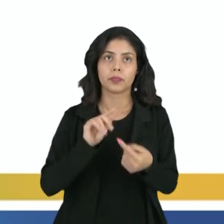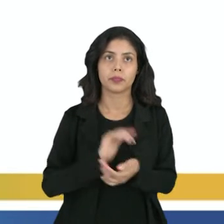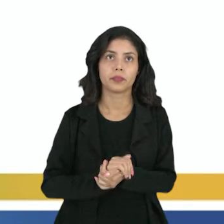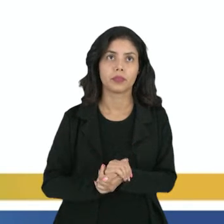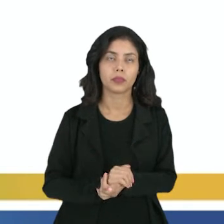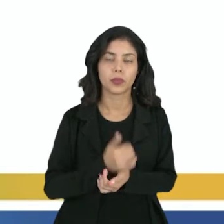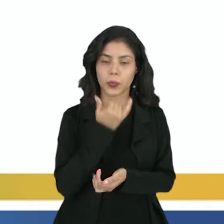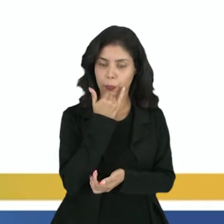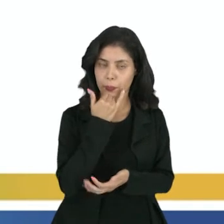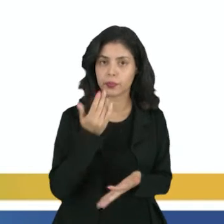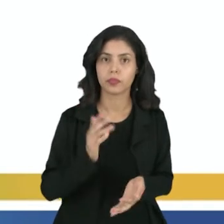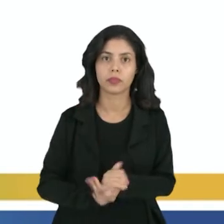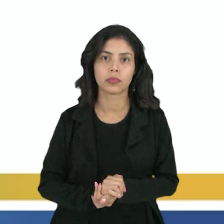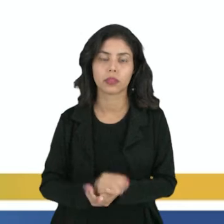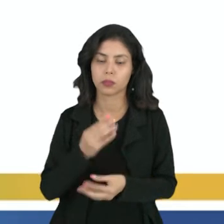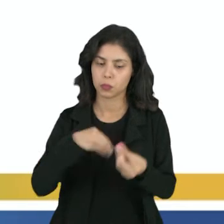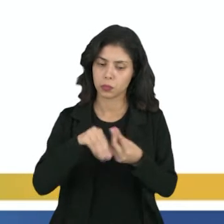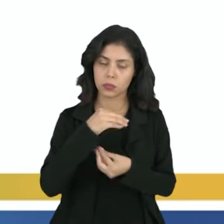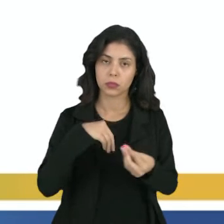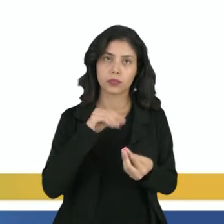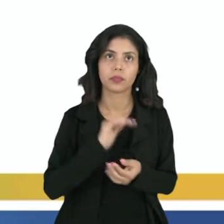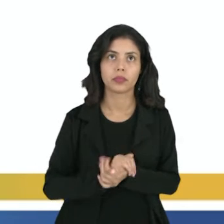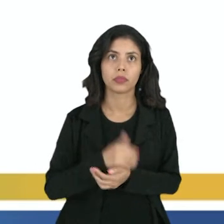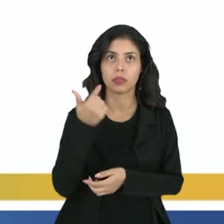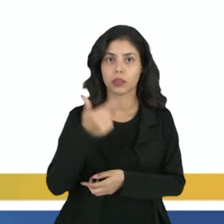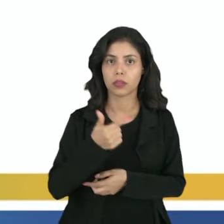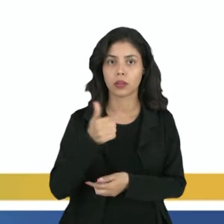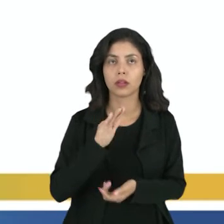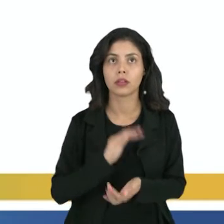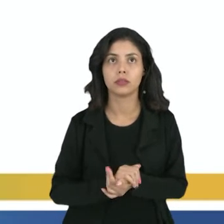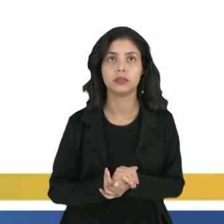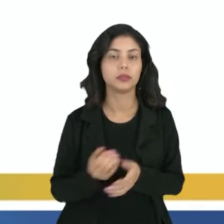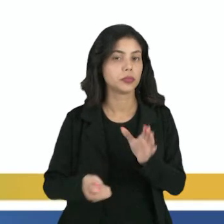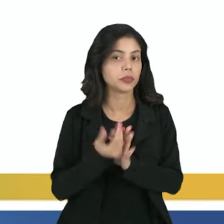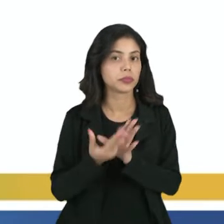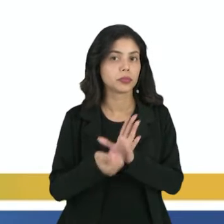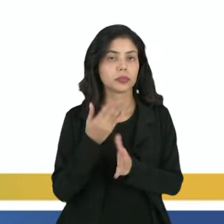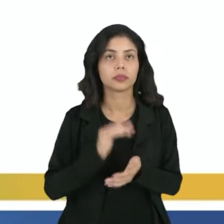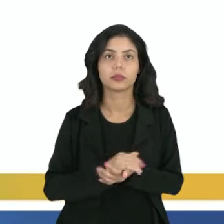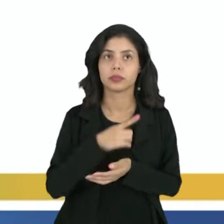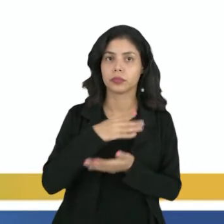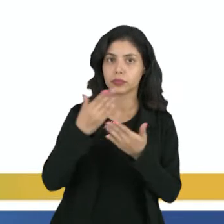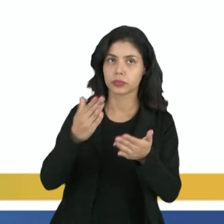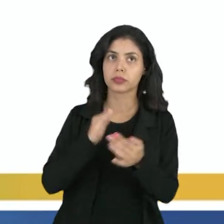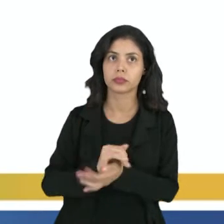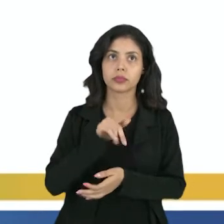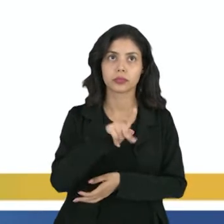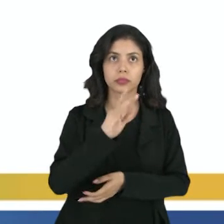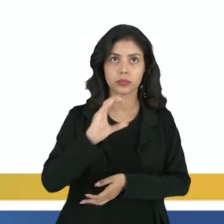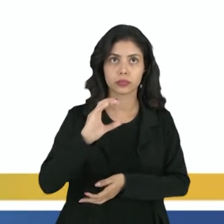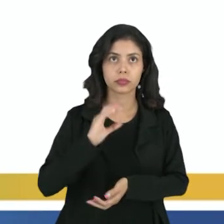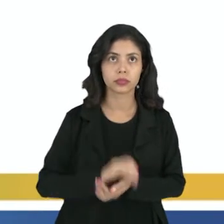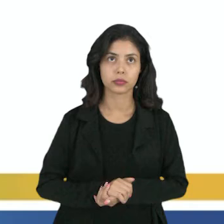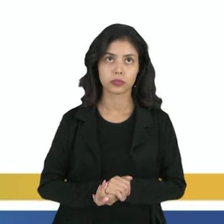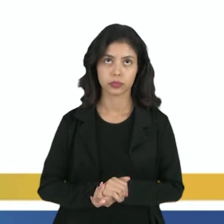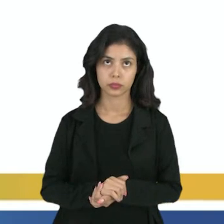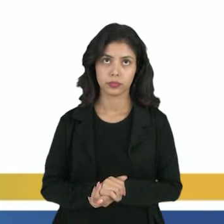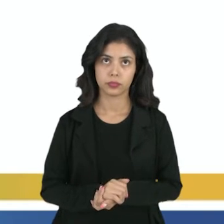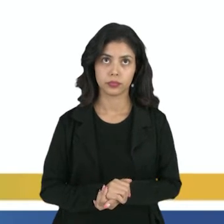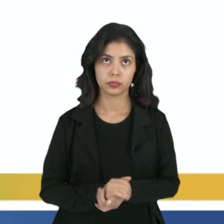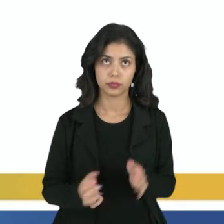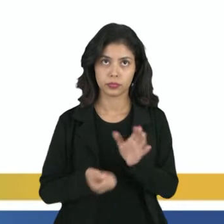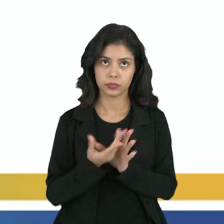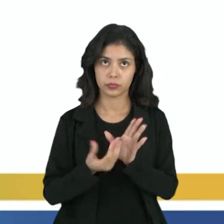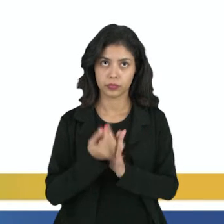membro, nós temos os reagentes. Segundo membro, os produtos. Então, nós temos Kc. Quem é os produtos?